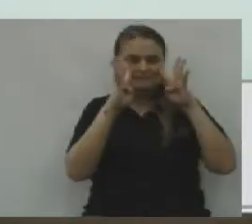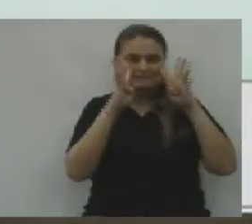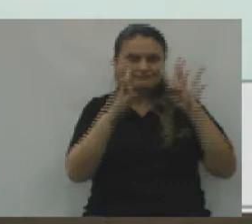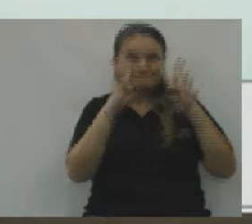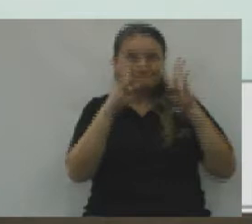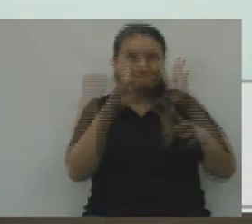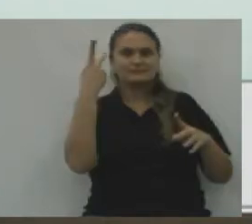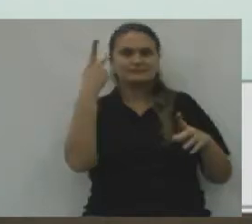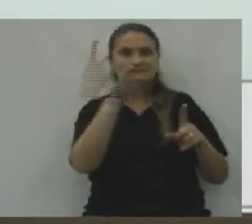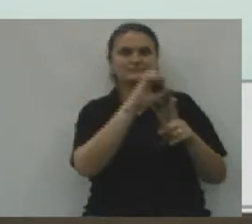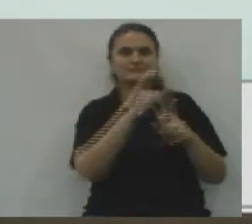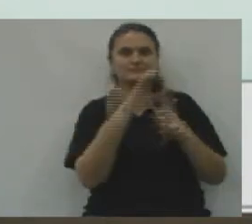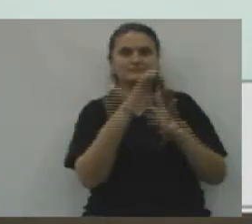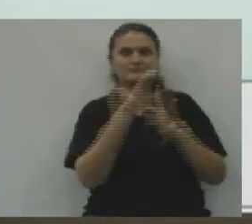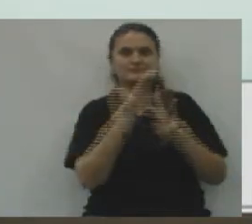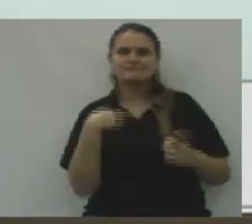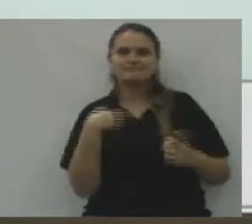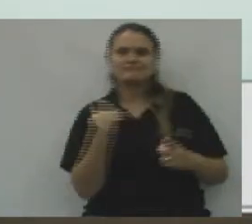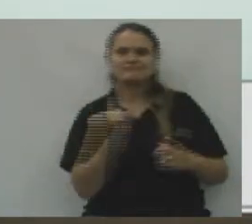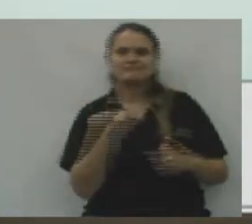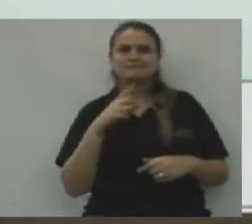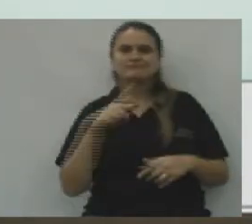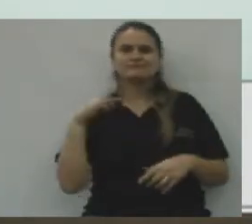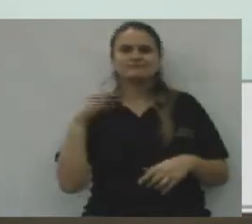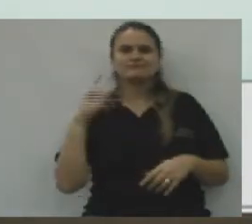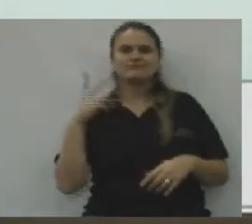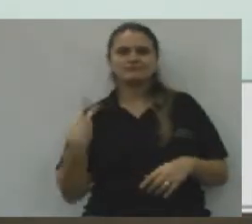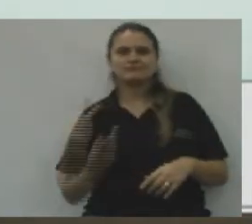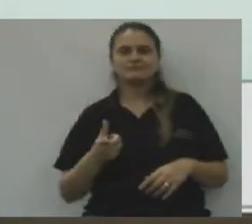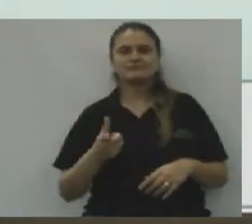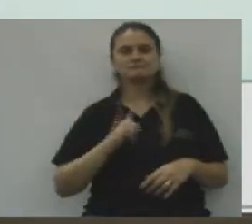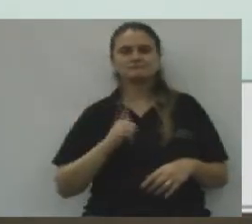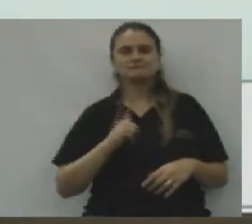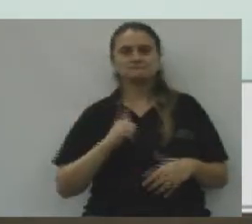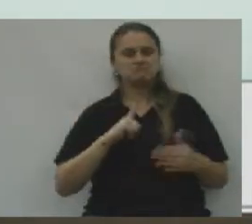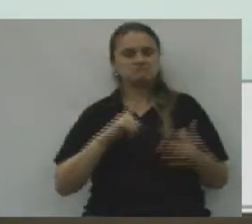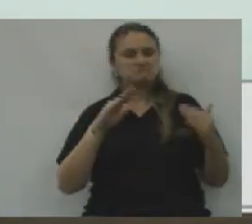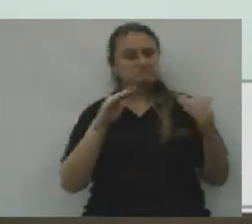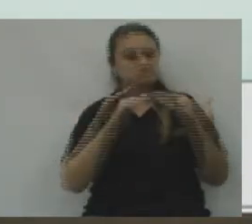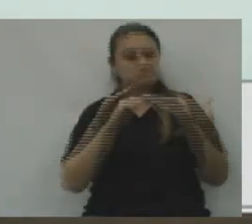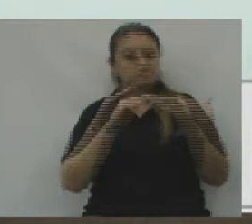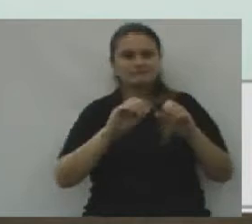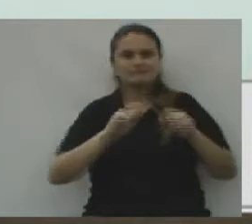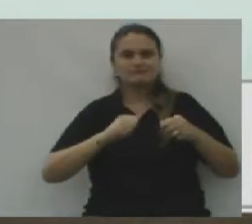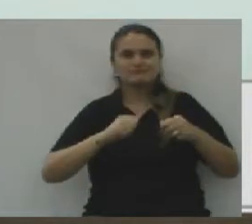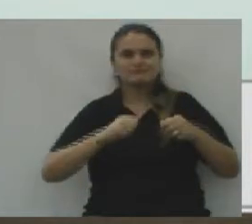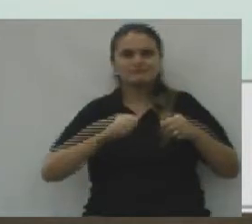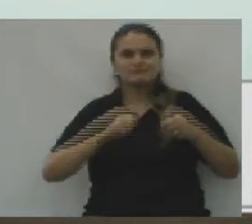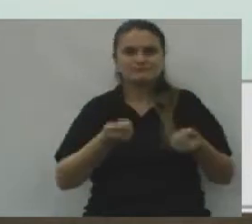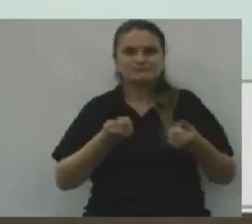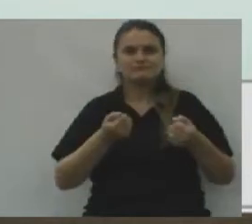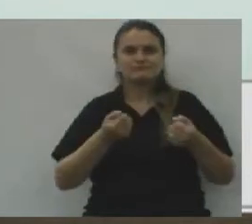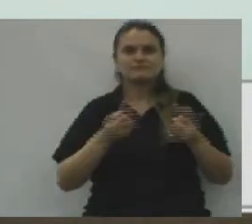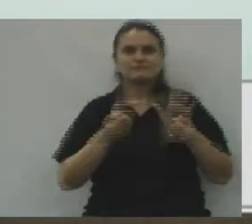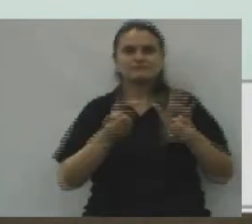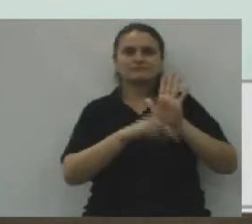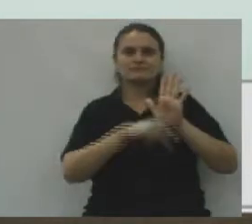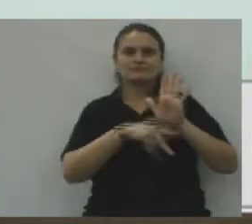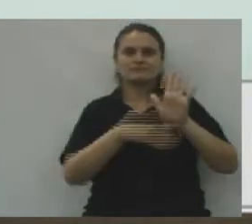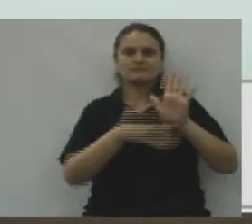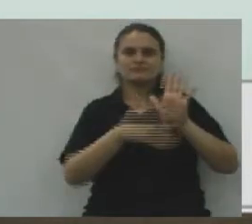nós, representantes do povo, estamos dando total aval para o projeto ora apresentado pelo professor